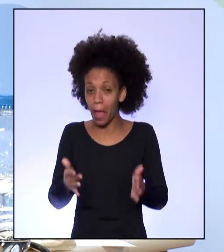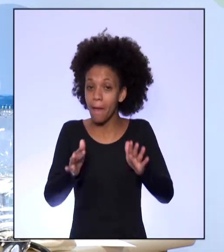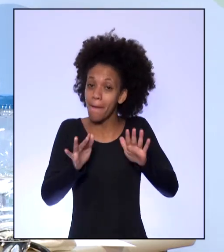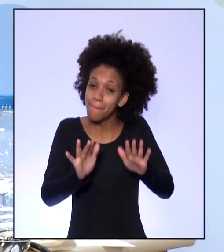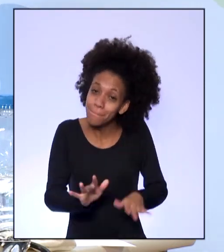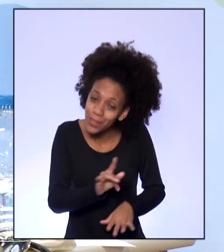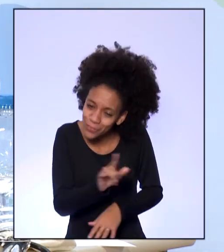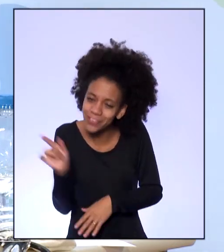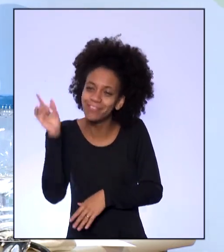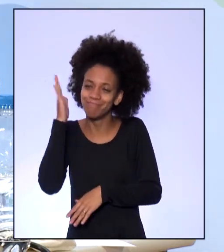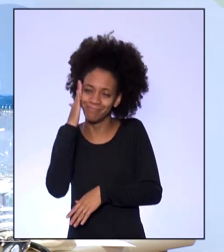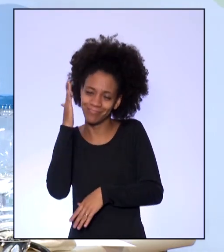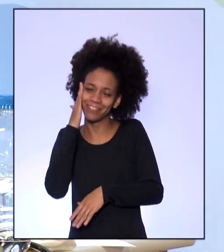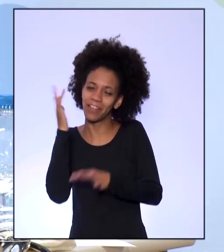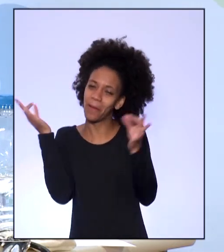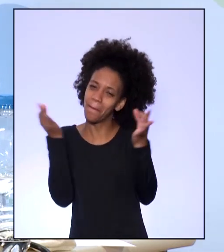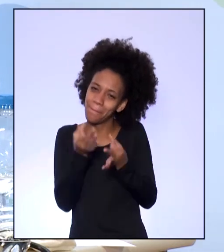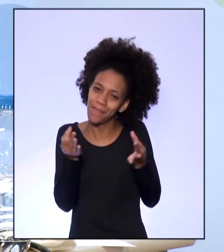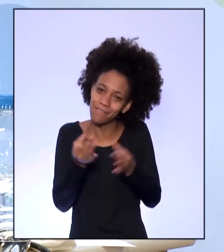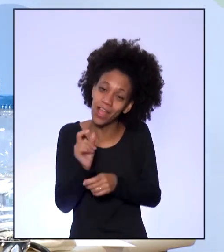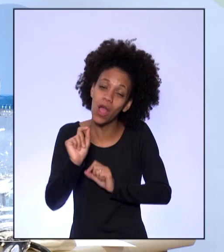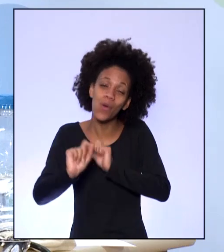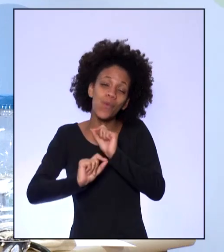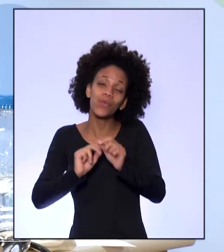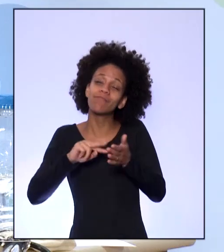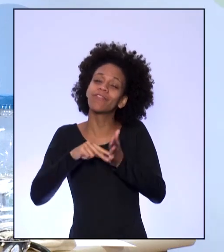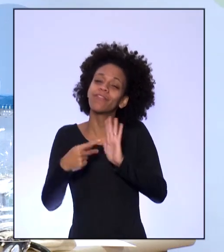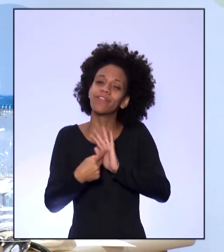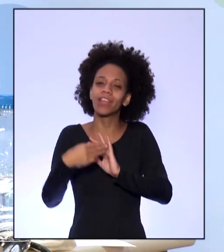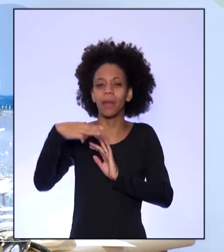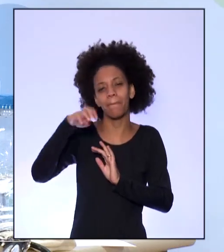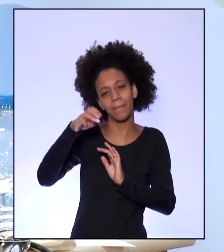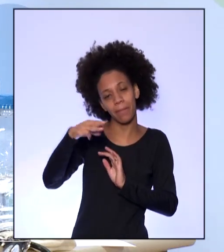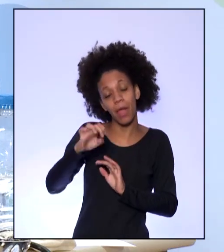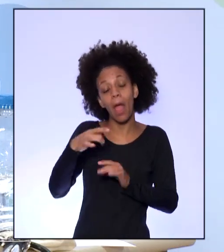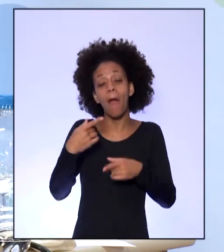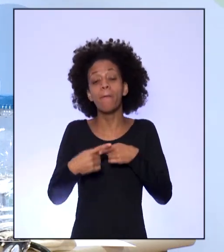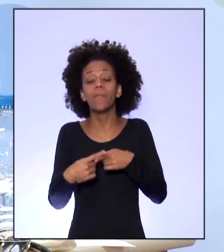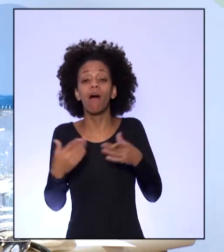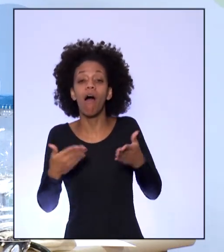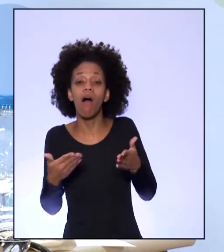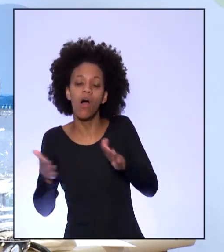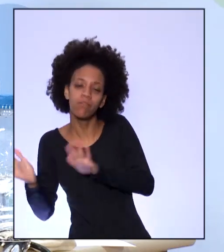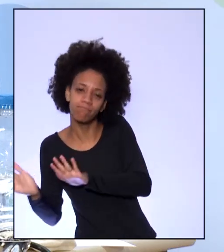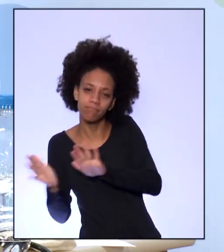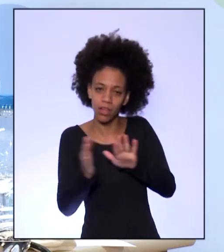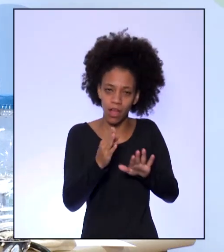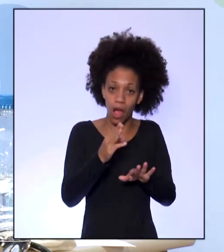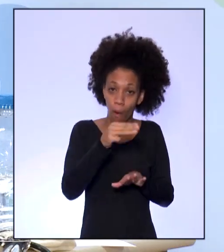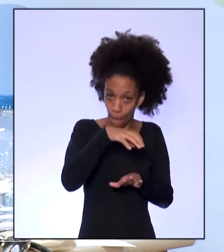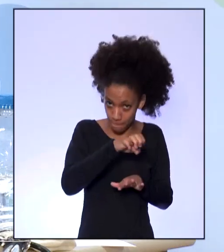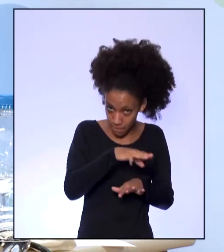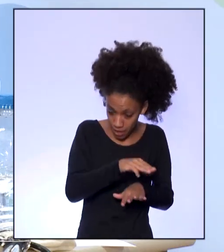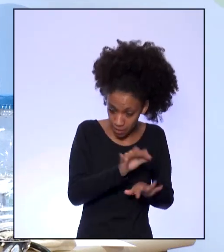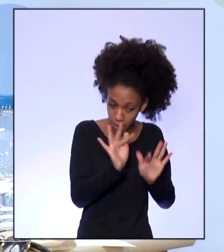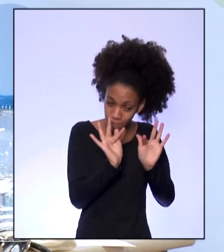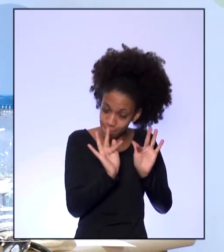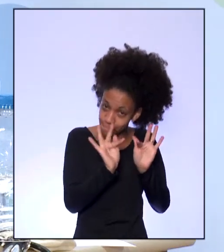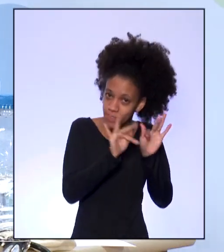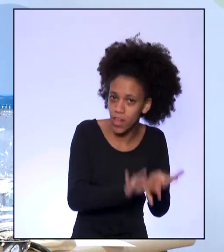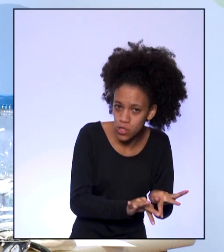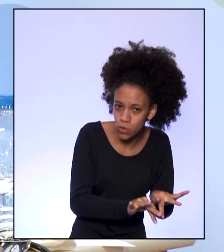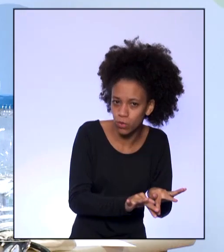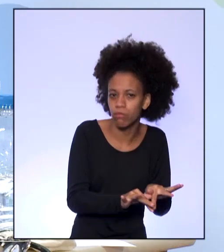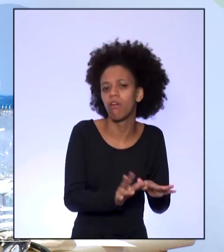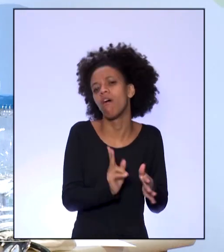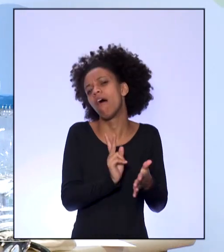tenham entendido bem o que é meme, porque eu já vou partir para o próximo assunto. Encerramos aqui o meme. Ele sempre tem